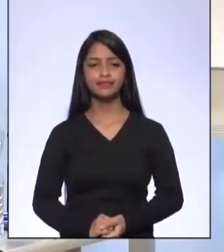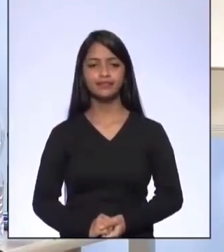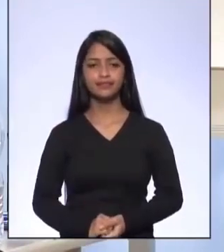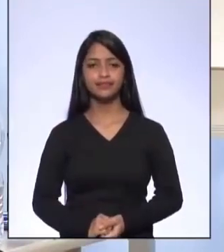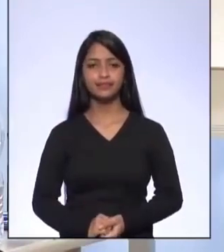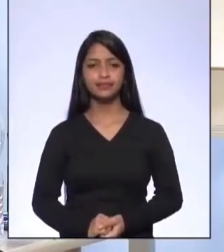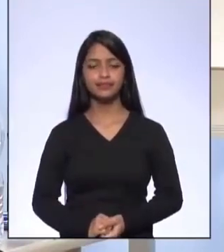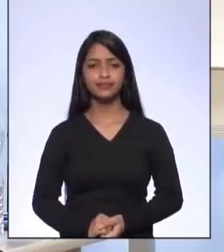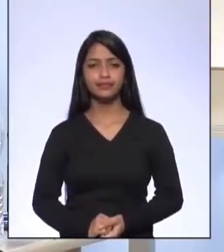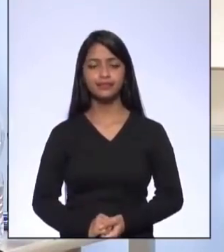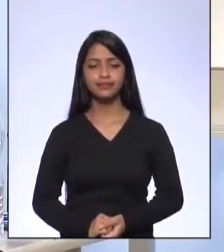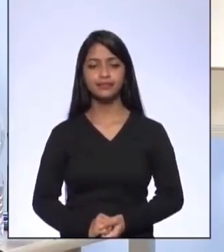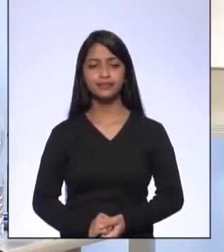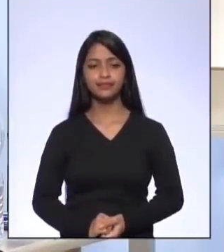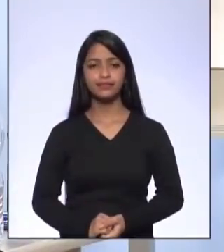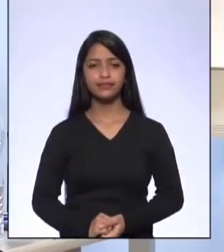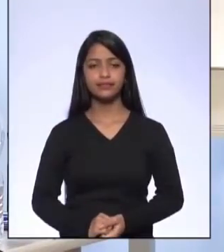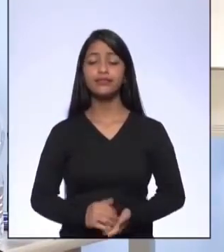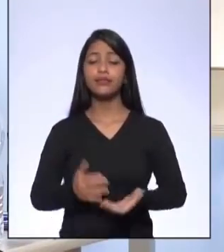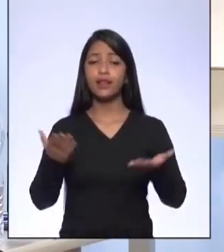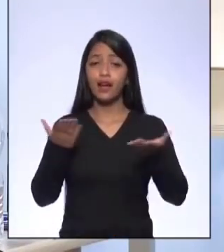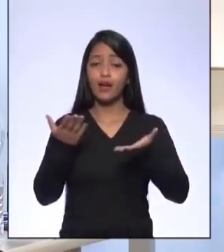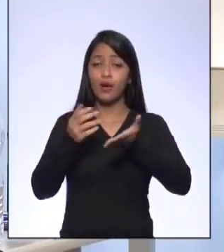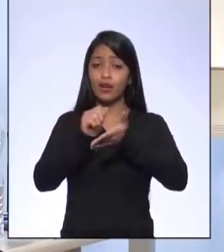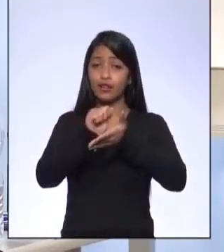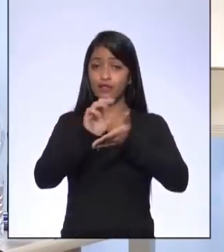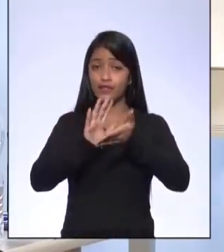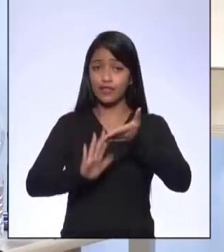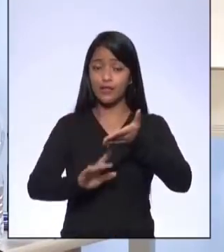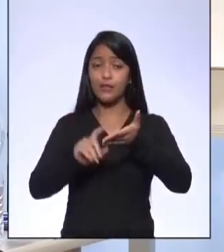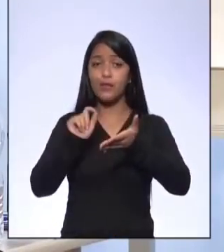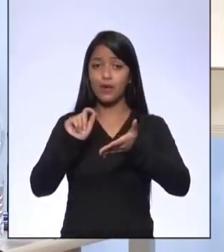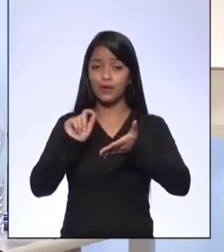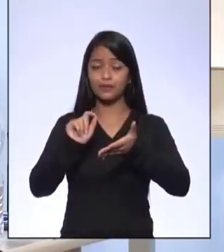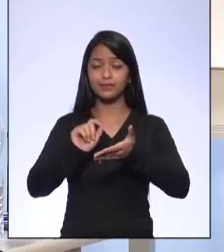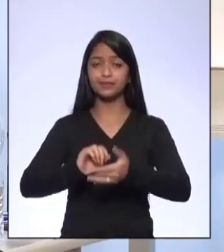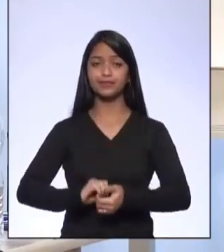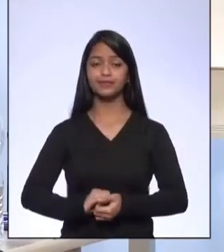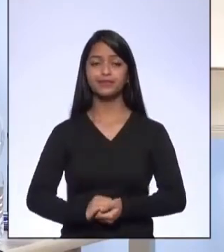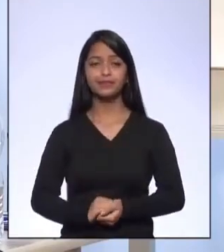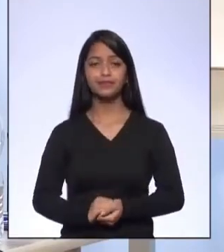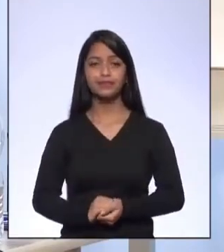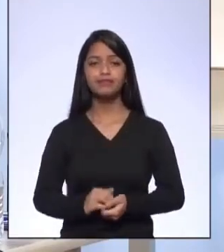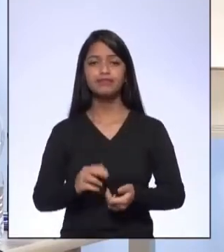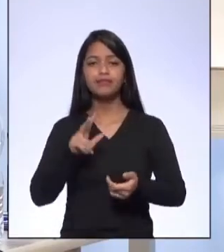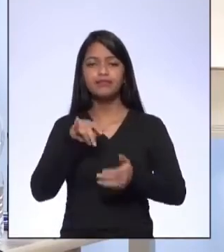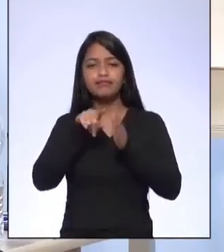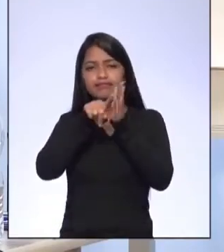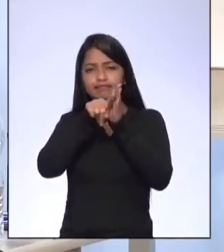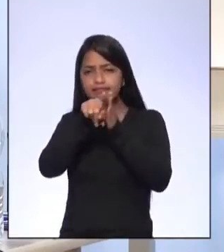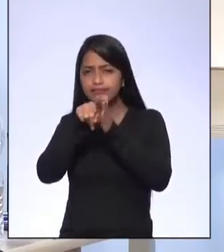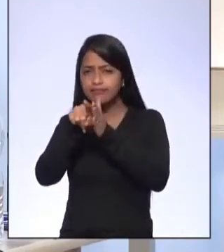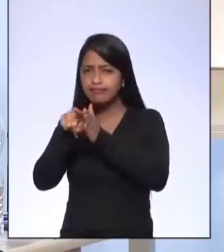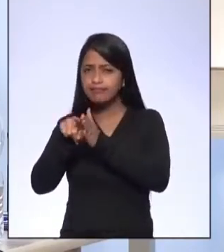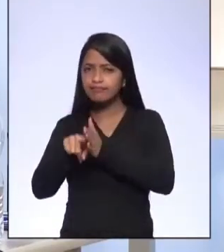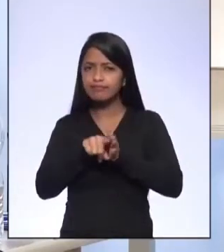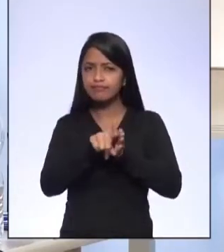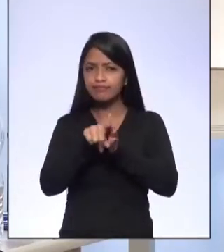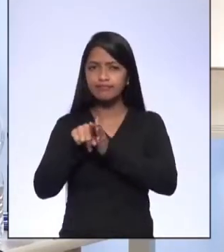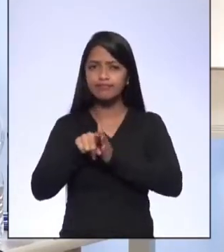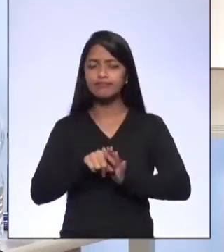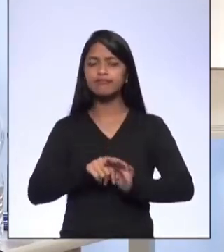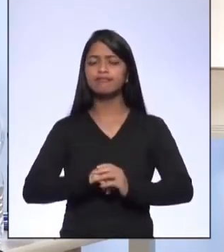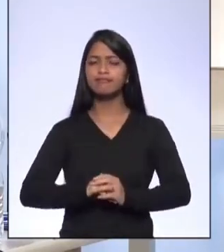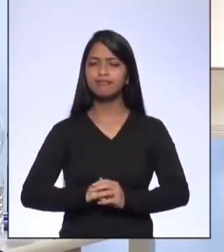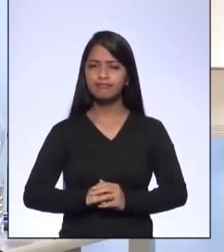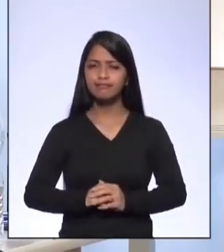QWL chart, que é esse quadro que a gente tem às vezes no começo das aulas, e a gente vai fazer uma sondagem com vocês. Quais palavras